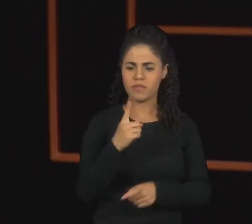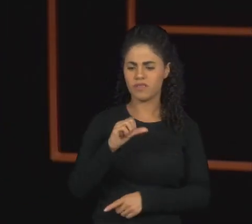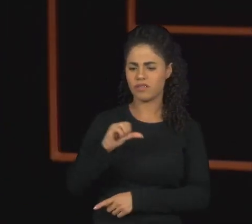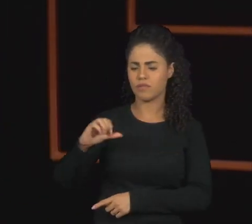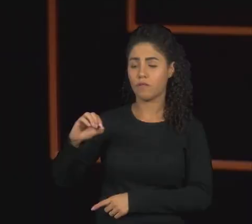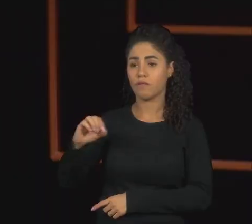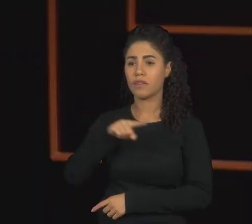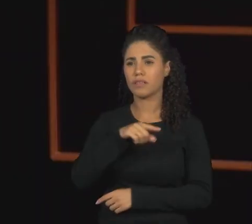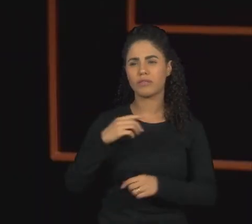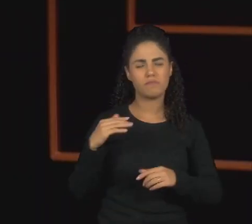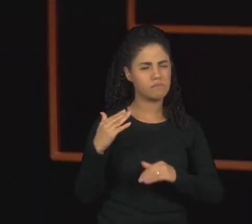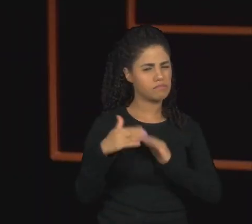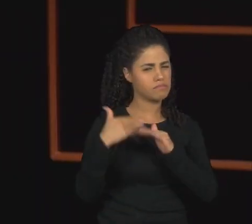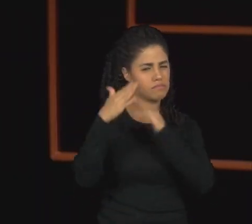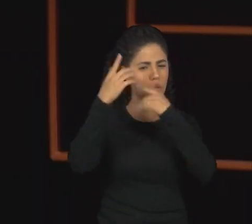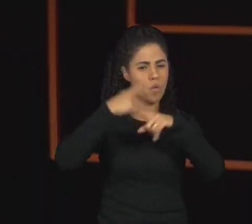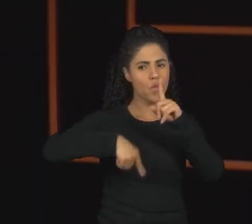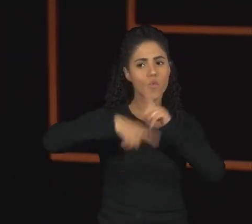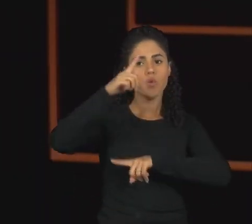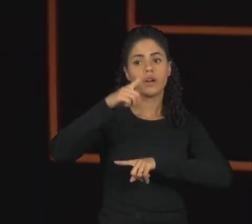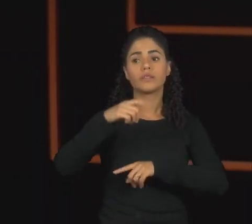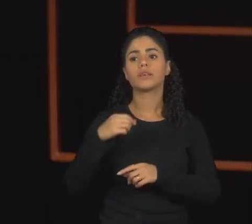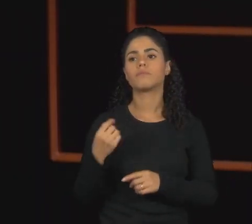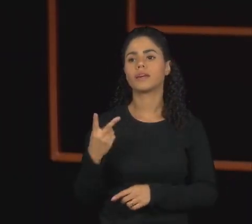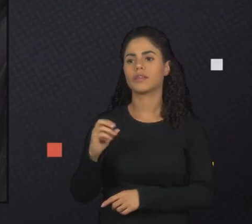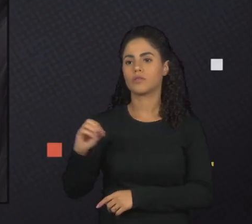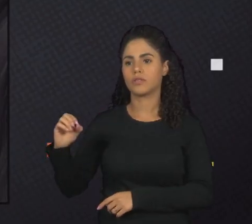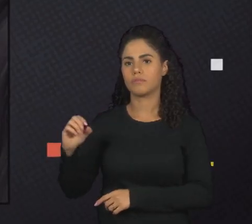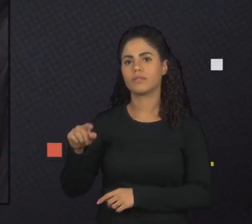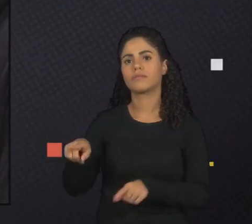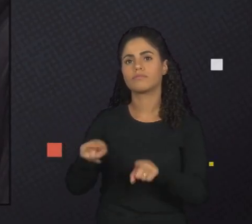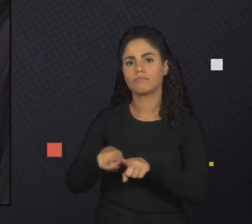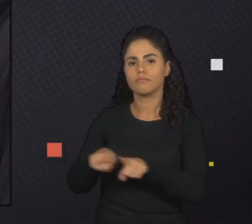90, tanta superação depois nos anos 2000. O Ferrez, que é um